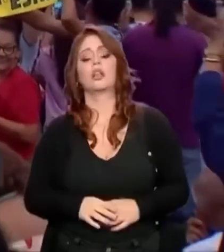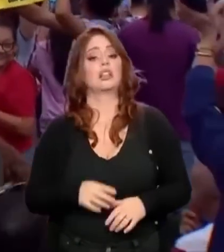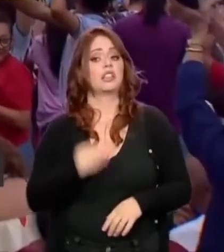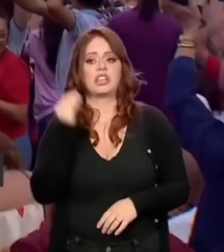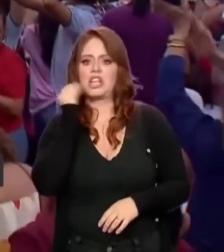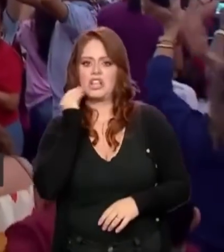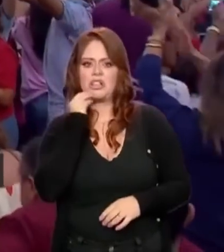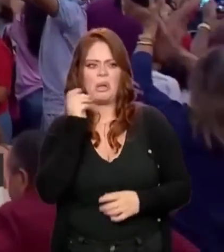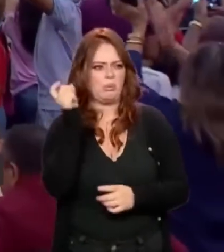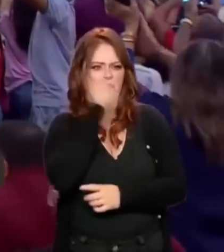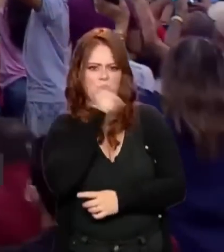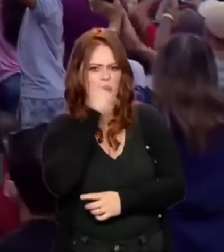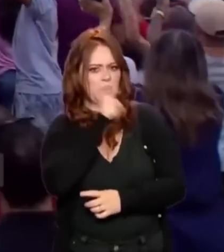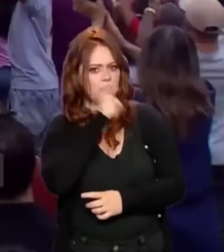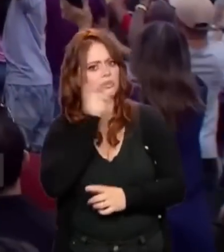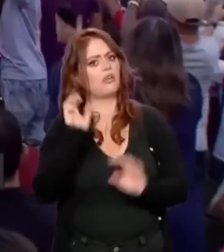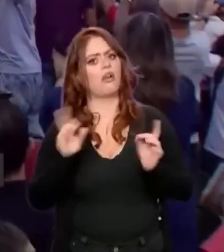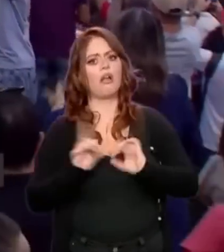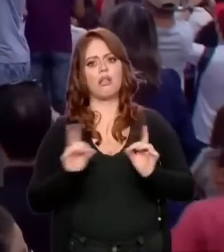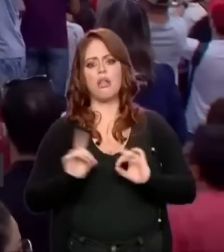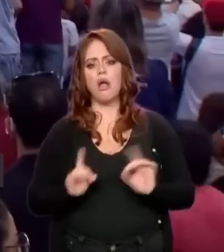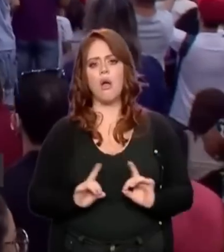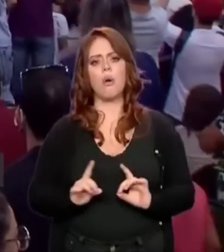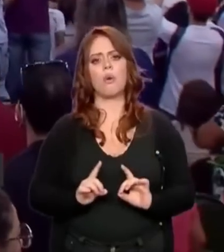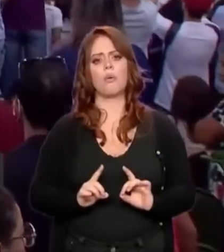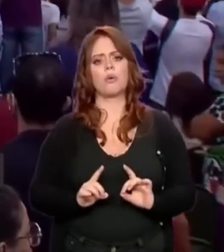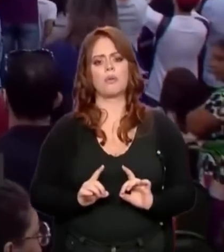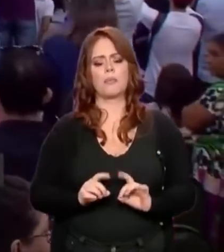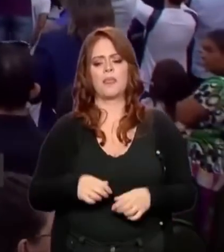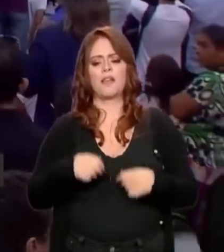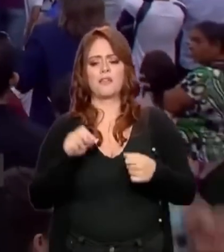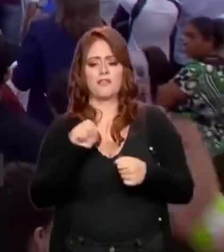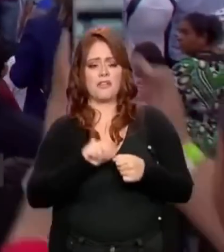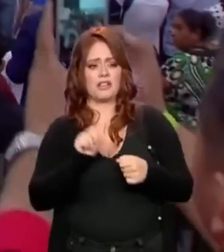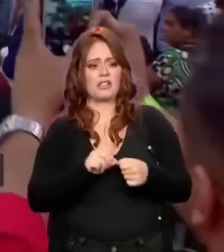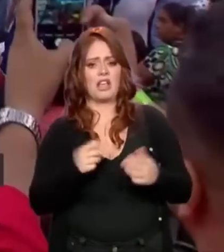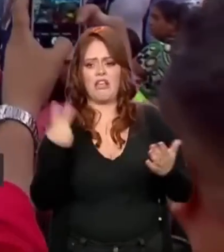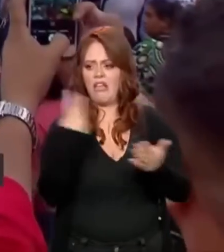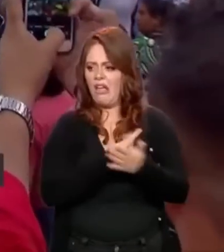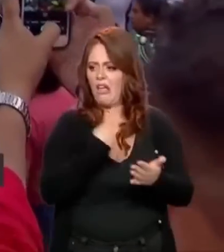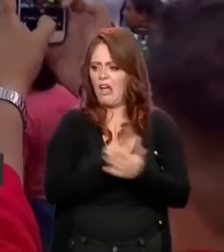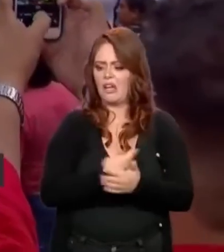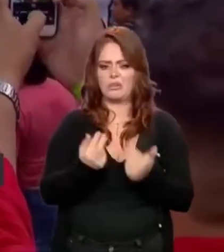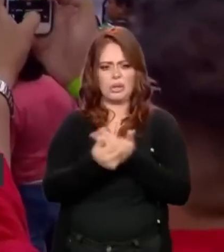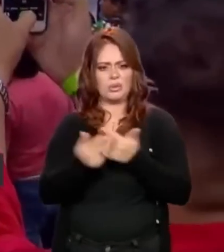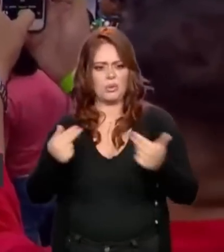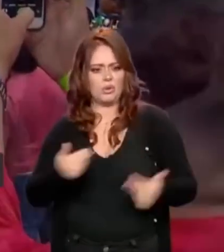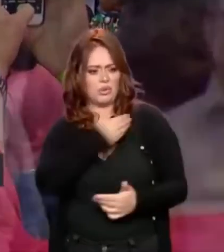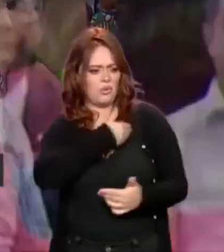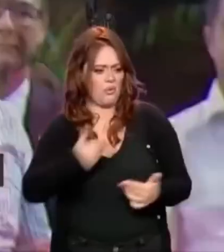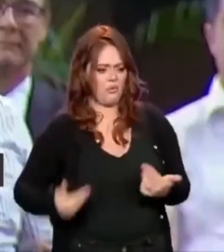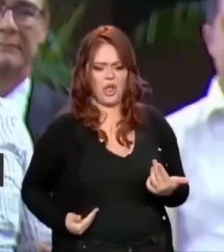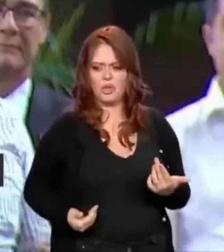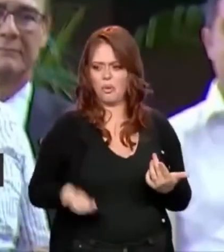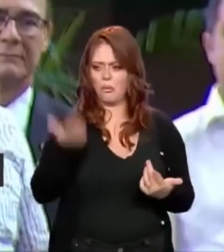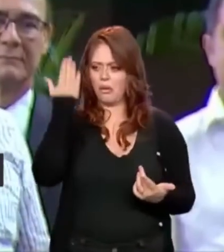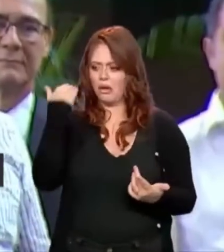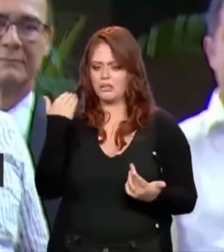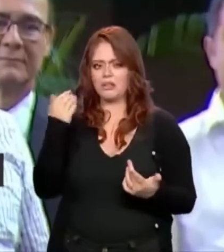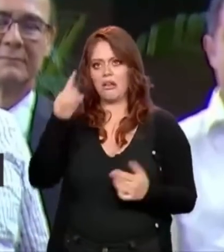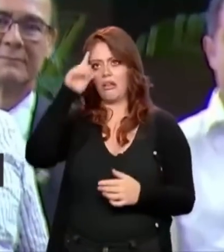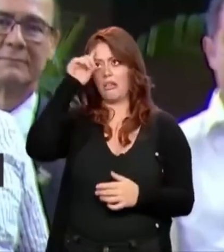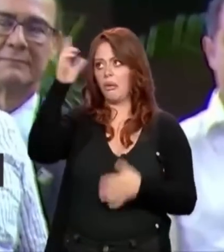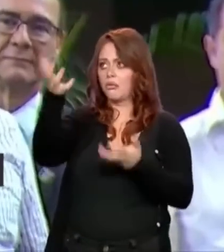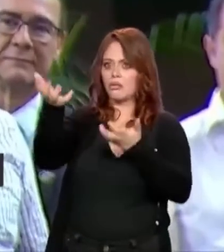mentir durante a campanha. Não adianta fazer a disfarçatez que fez esta coisa que governou o país, que Deus